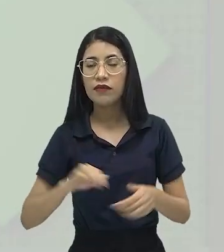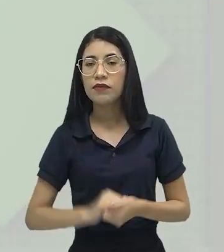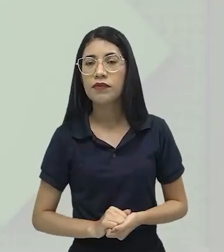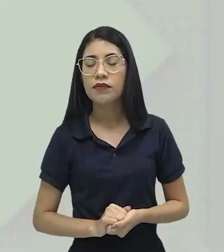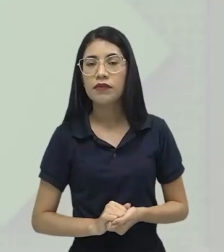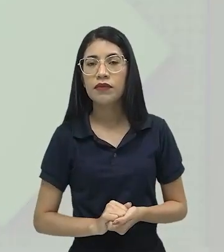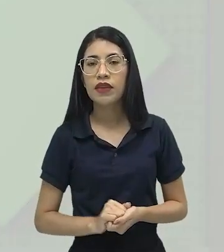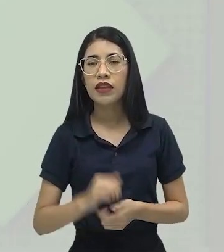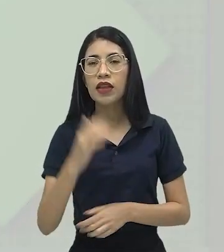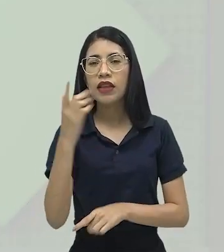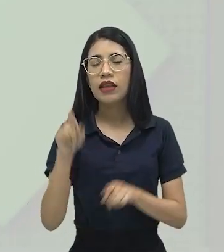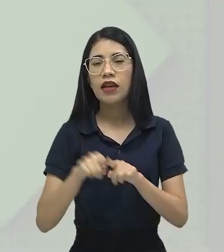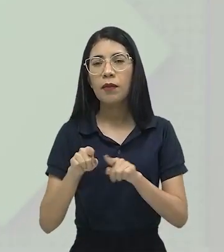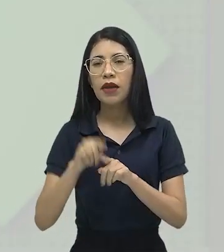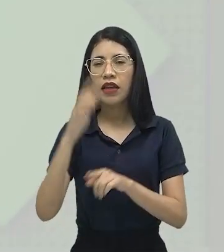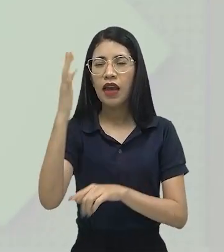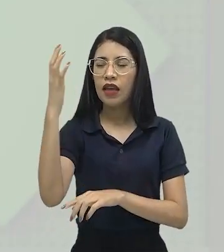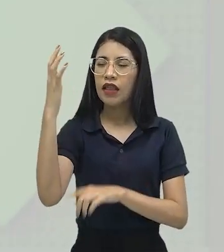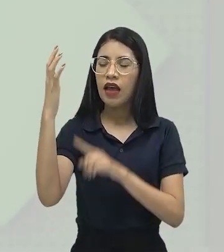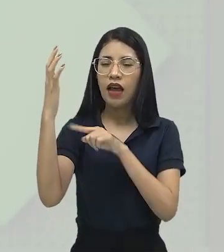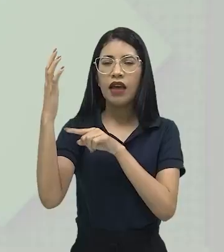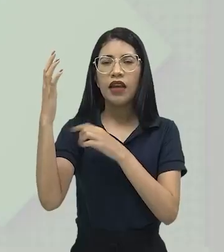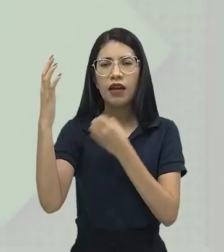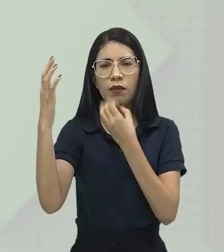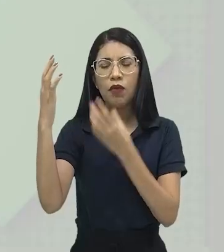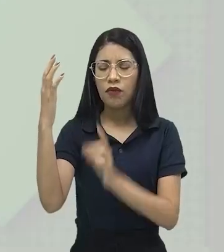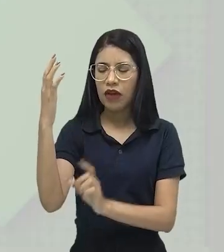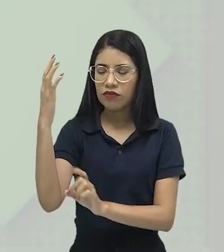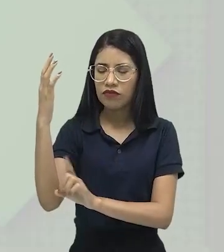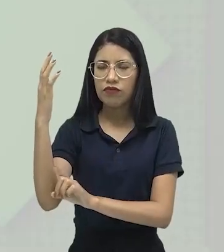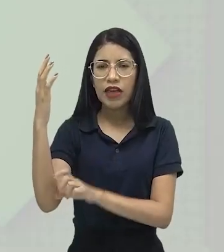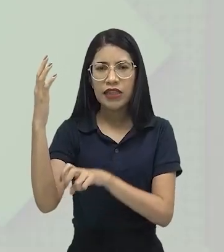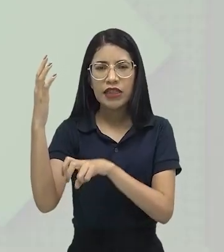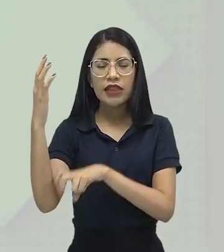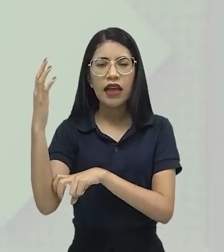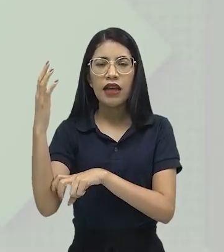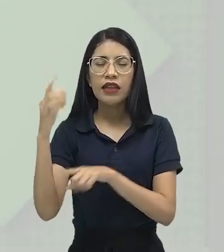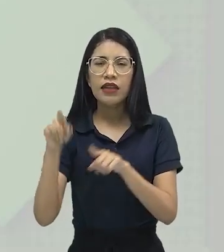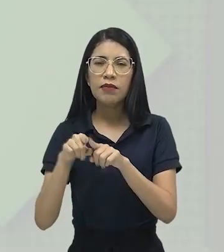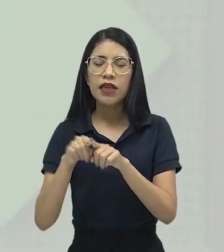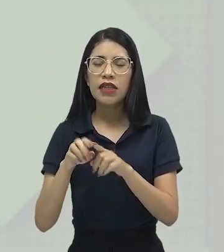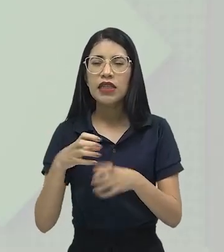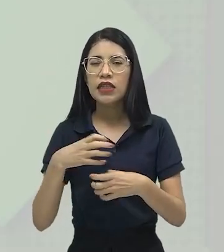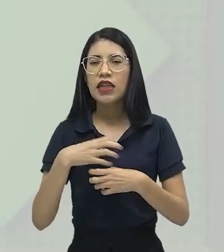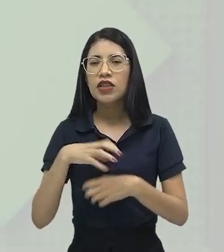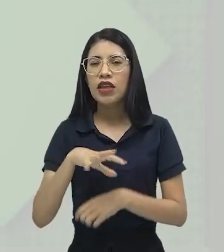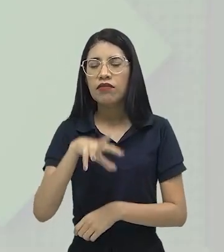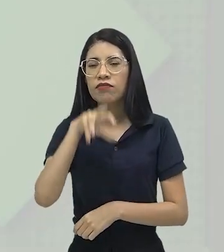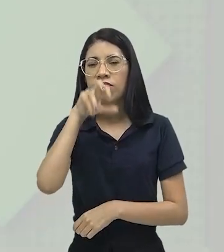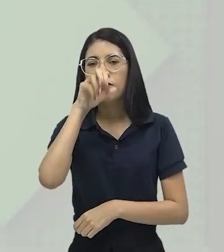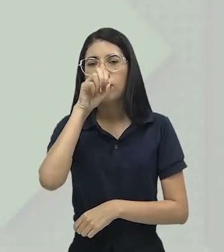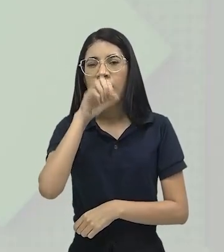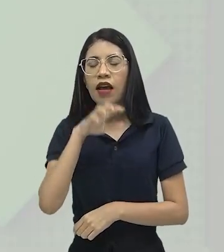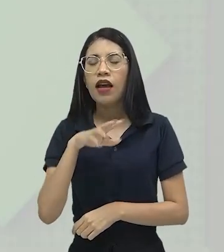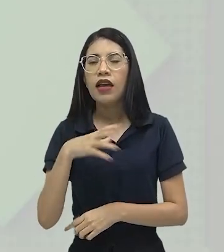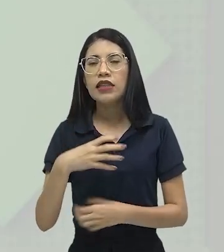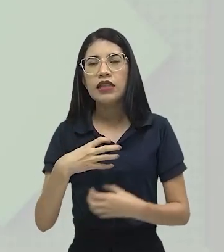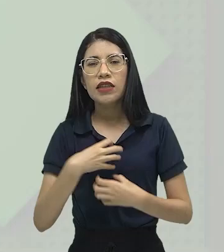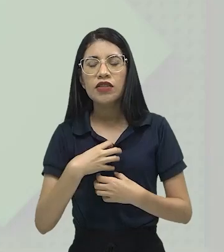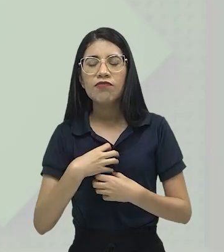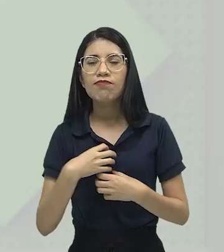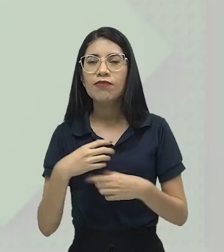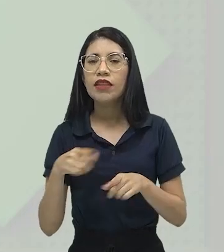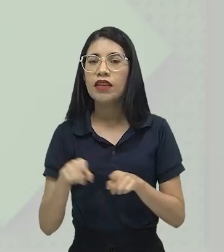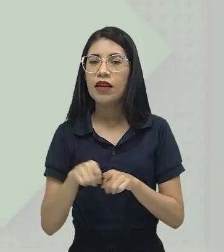que aquela árvore dava não vai dar mais, né? Aquela sensação de ar fresco que a gente tem quando está perto das